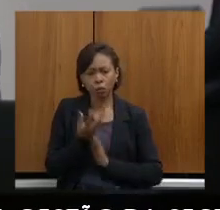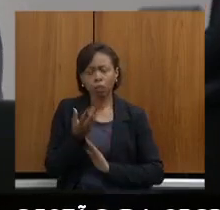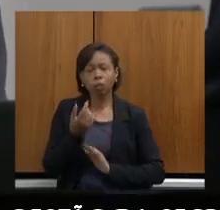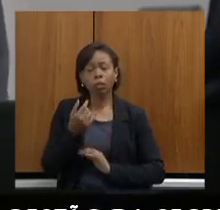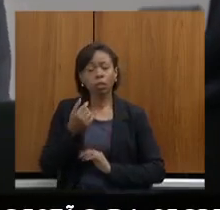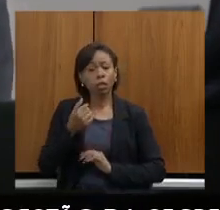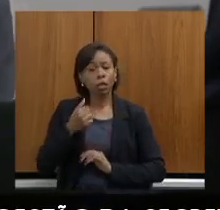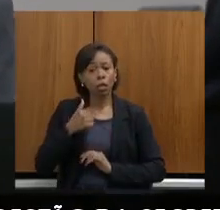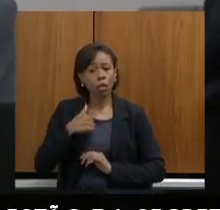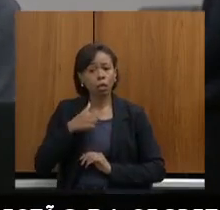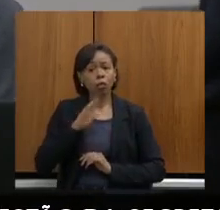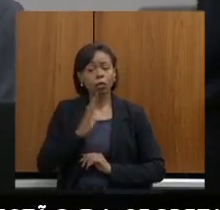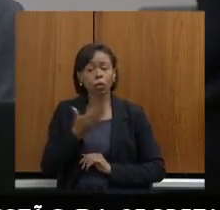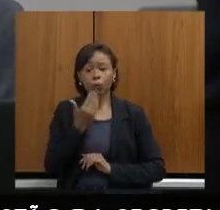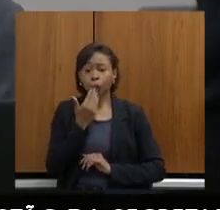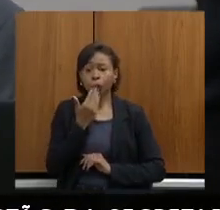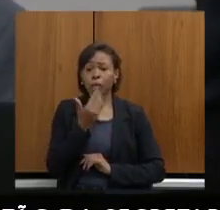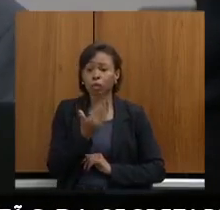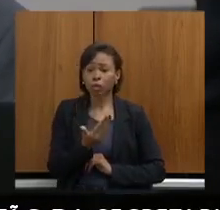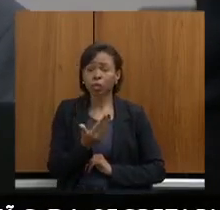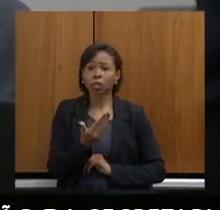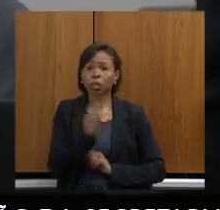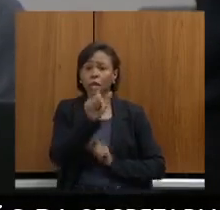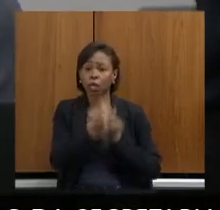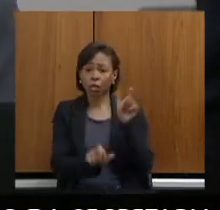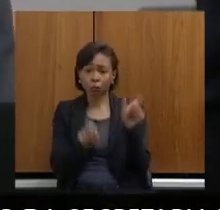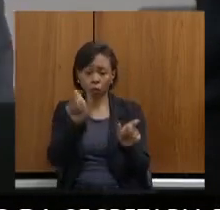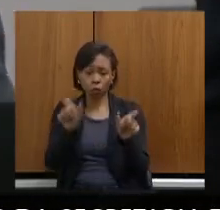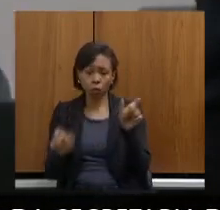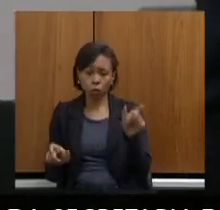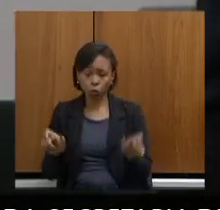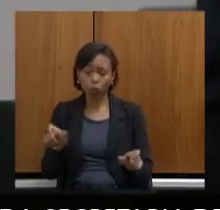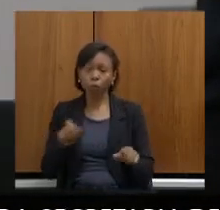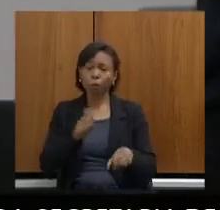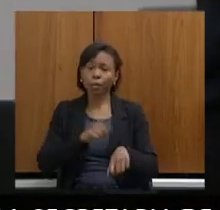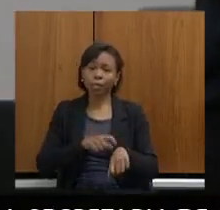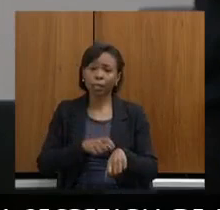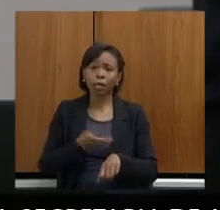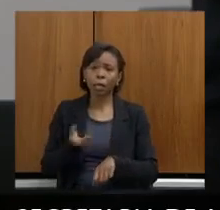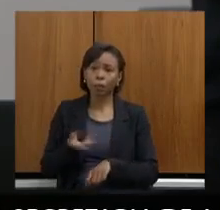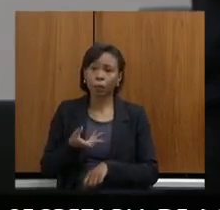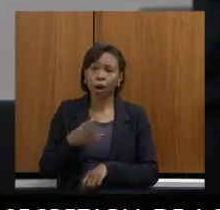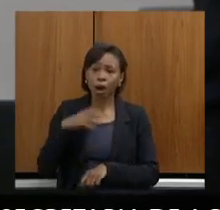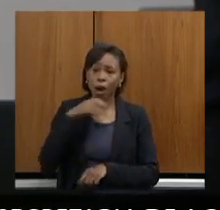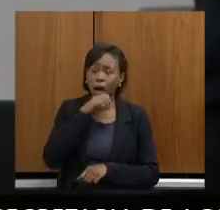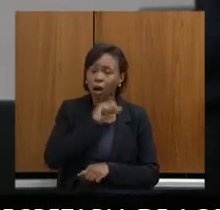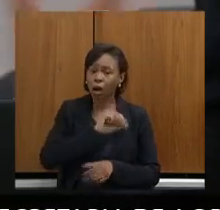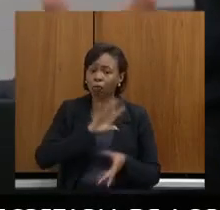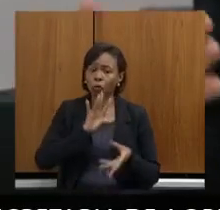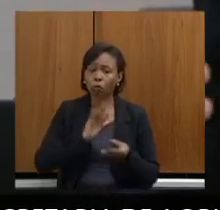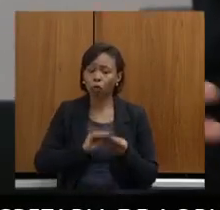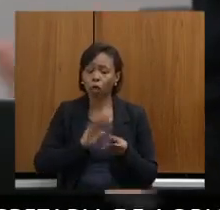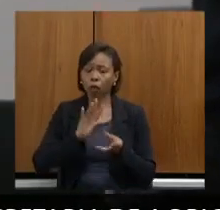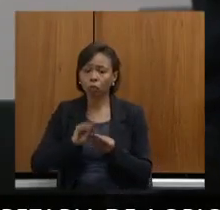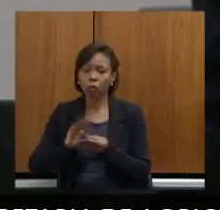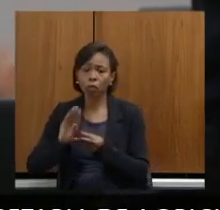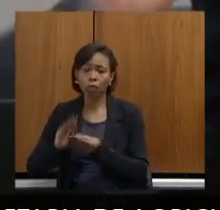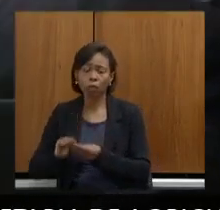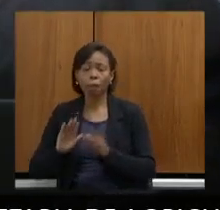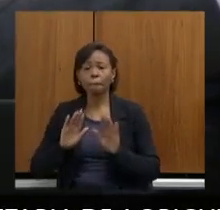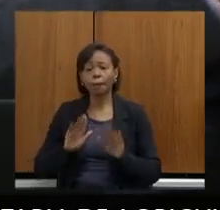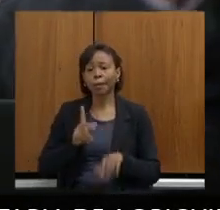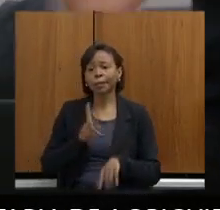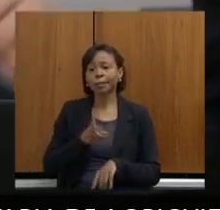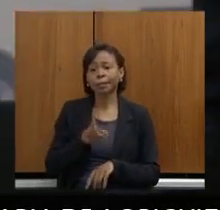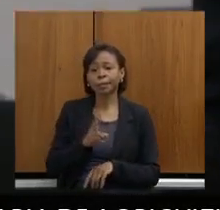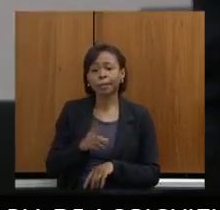tive intenção de pediu interpela dores que fossem mais agentes mais objetivos mas toda hora que eu